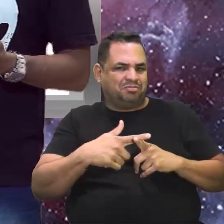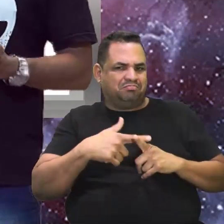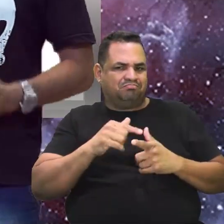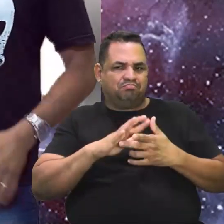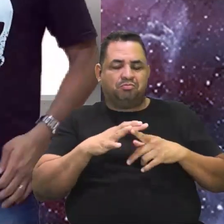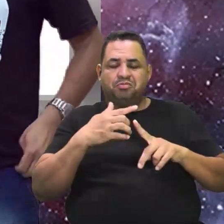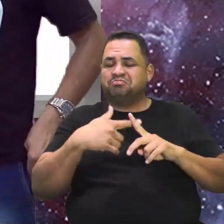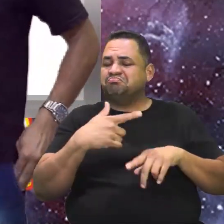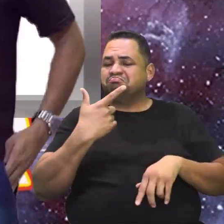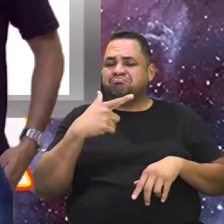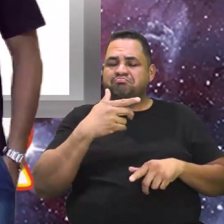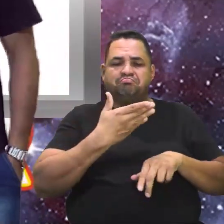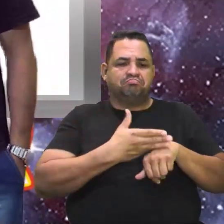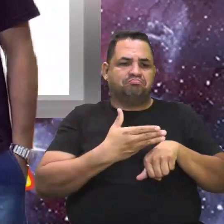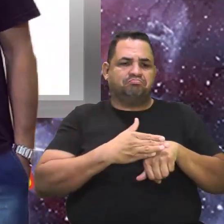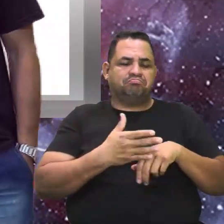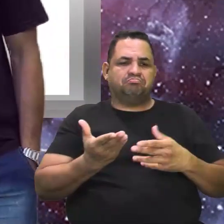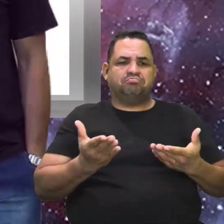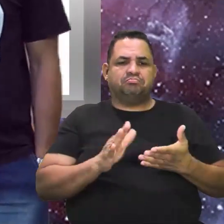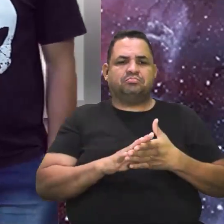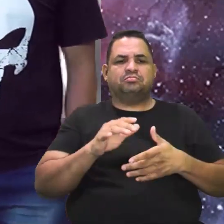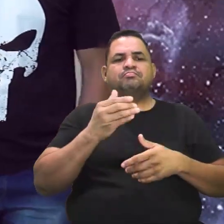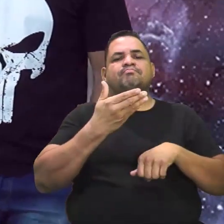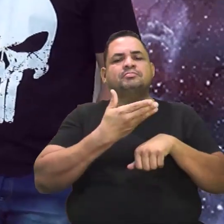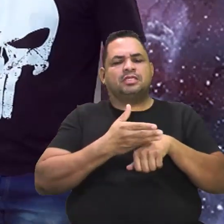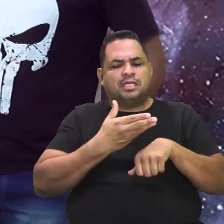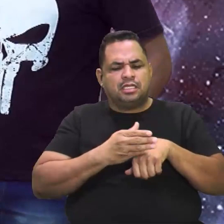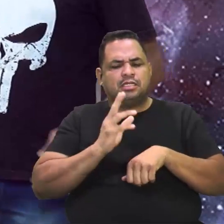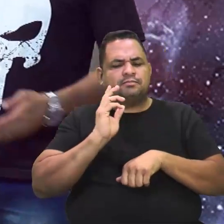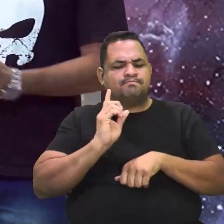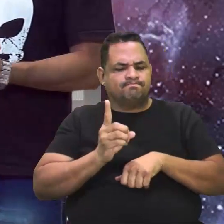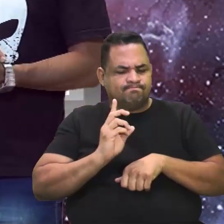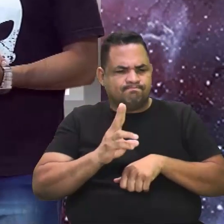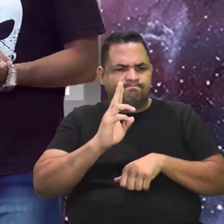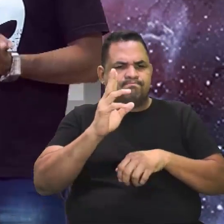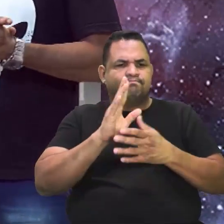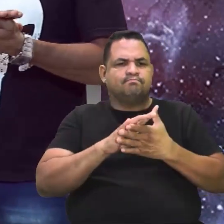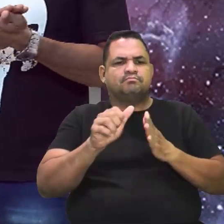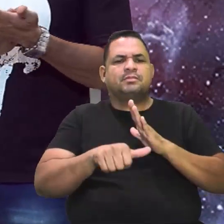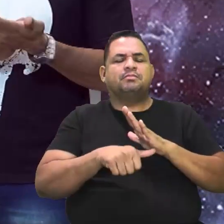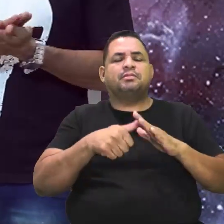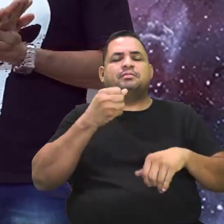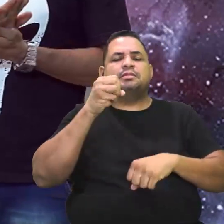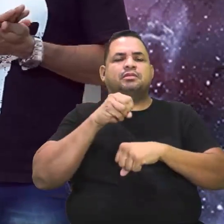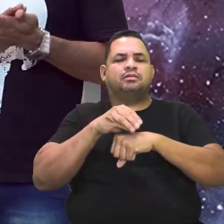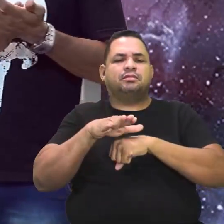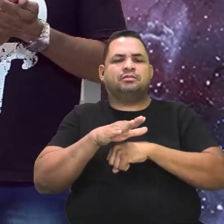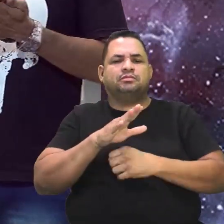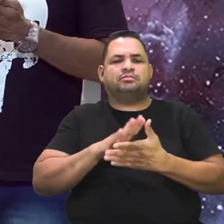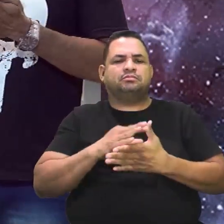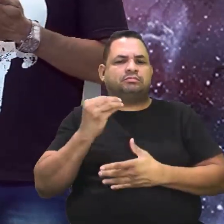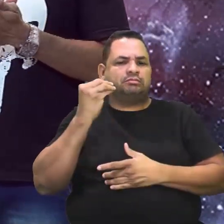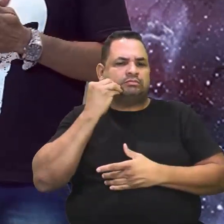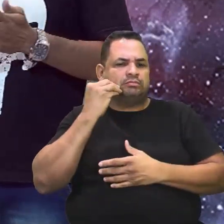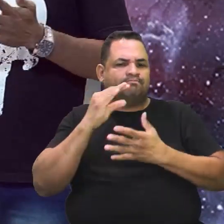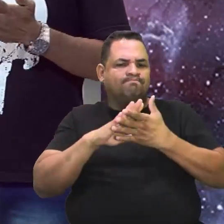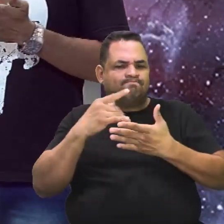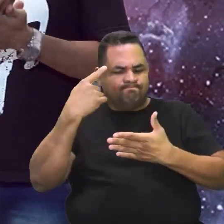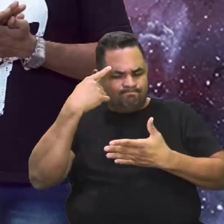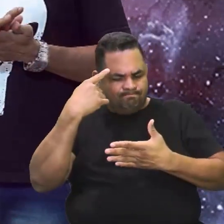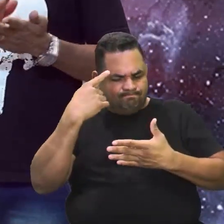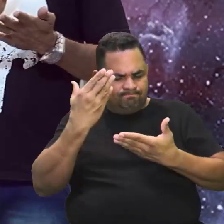teve treino, verdade, né? Então, fazer muitos exercícios, com certeza, é a primeira dica. Na segunda, tem que se